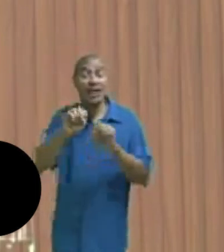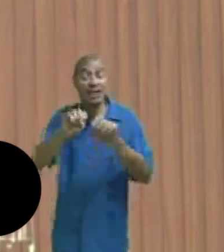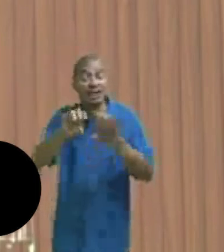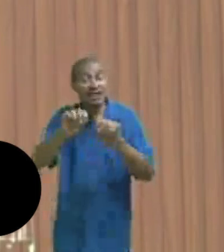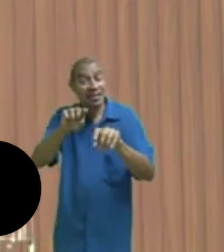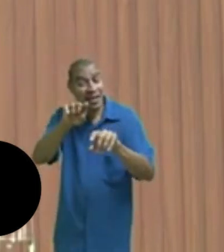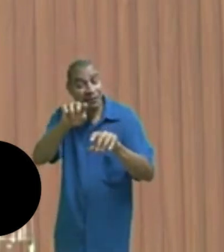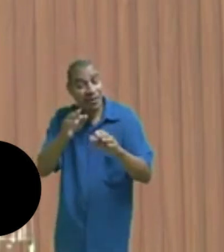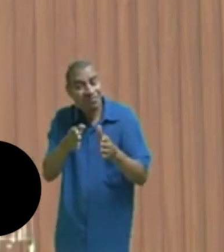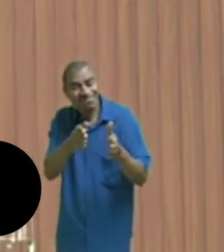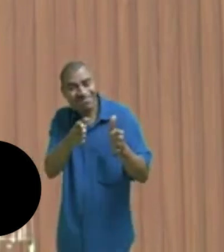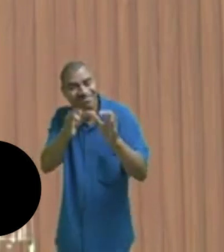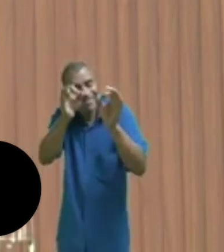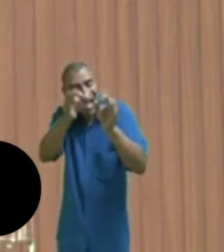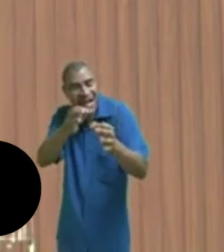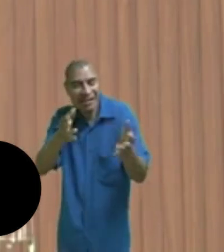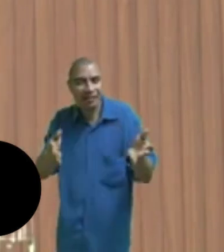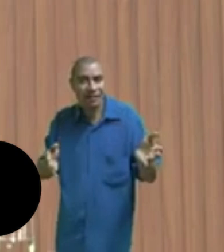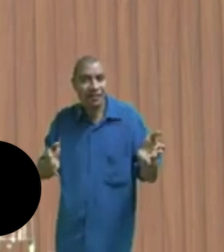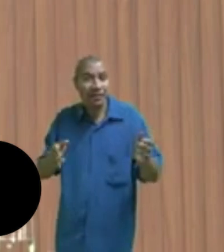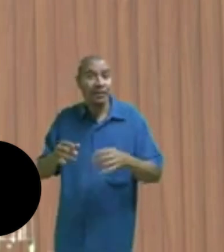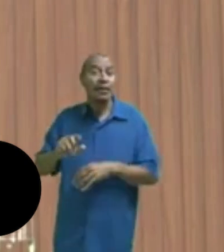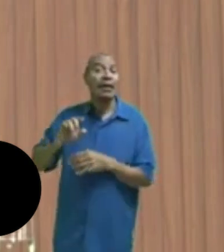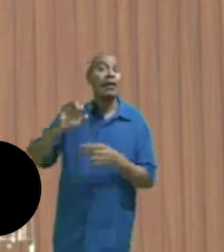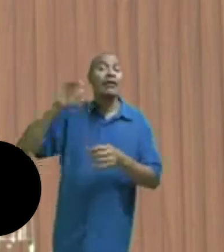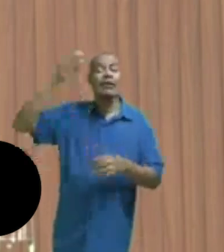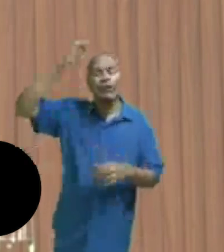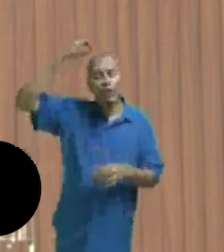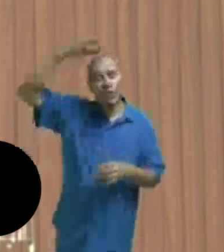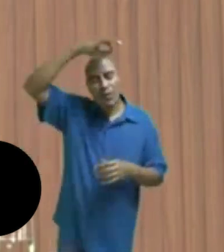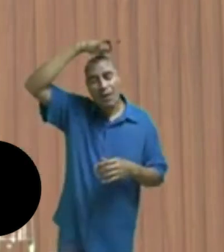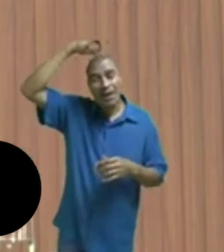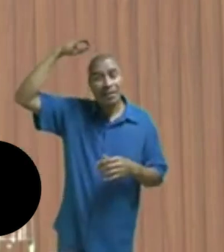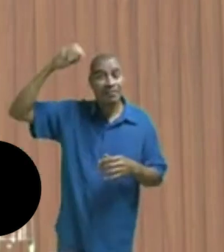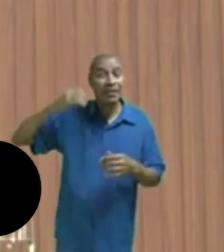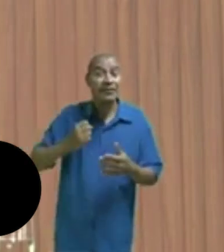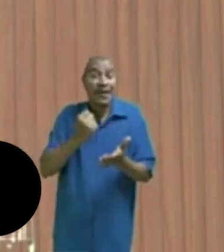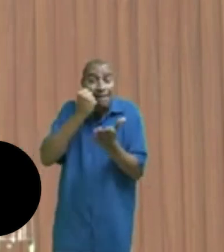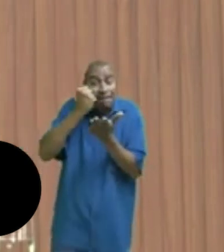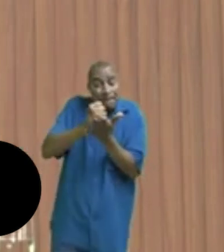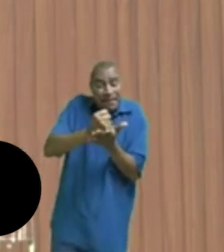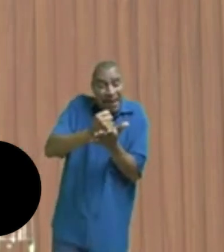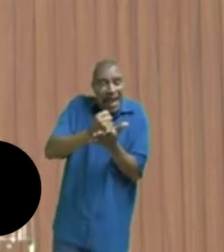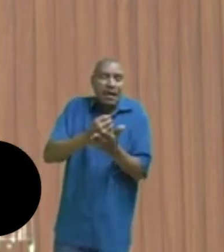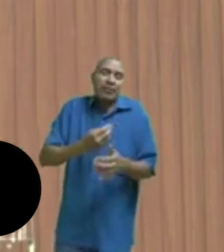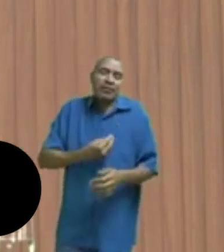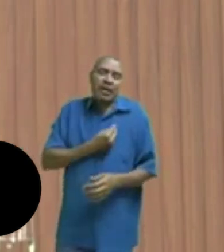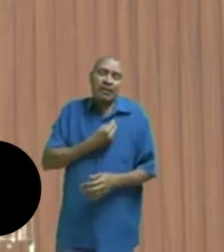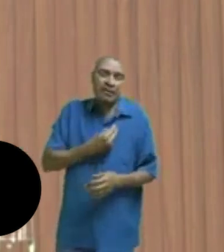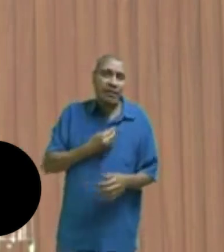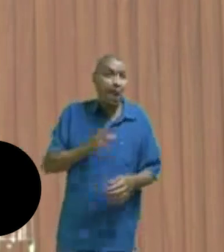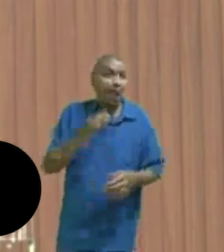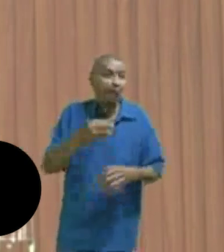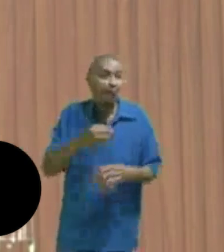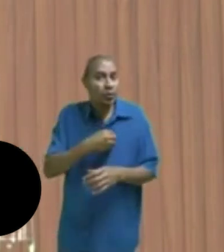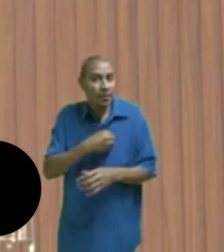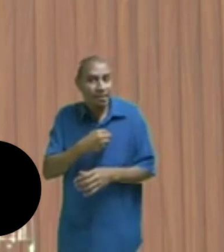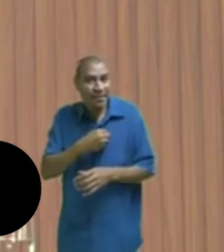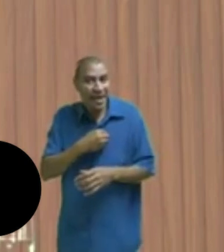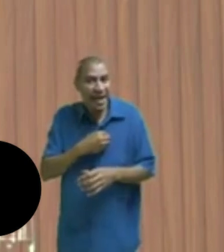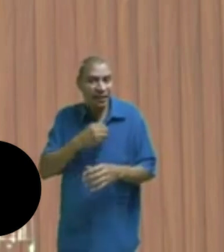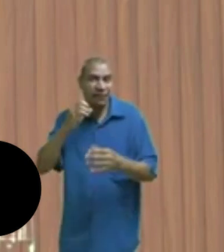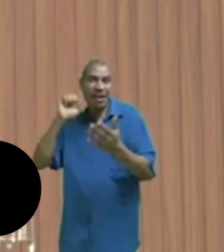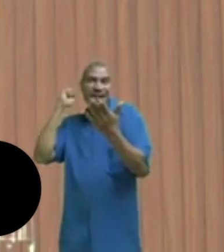nossa salvação. Ele é o selo da nossa herança. Nossos pecados foram cravados